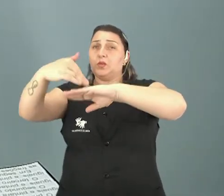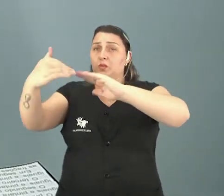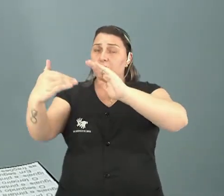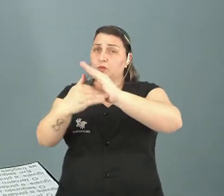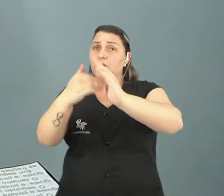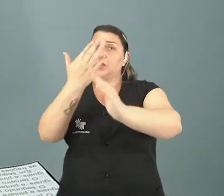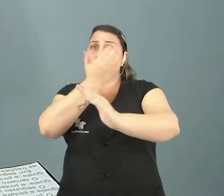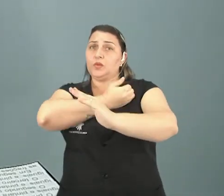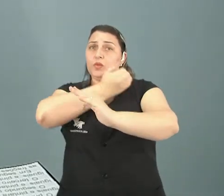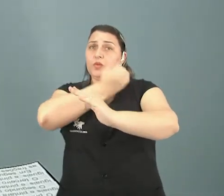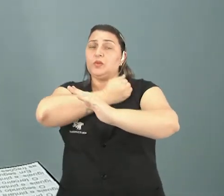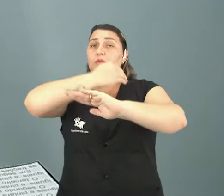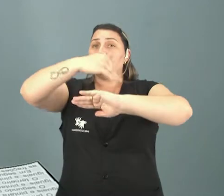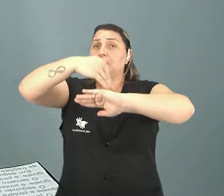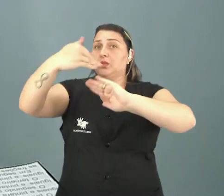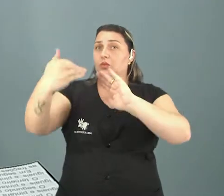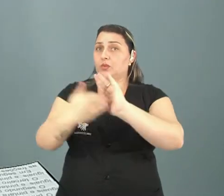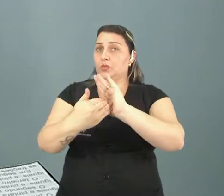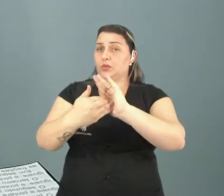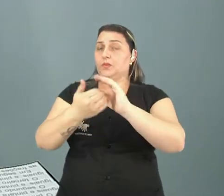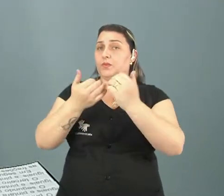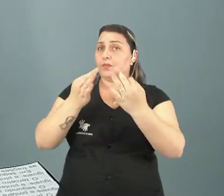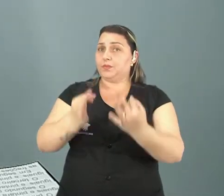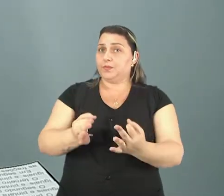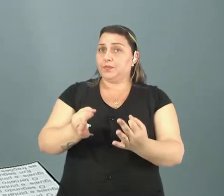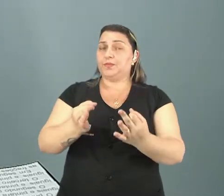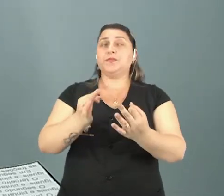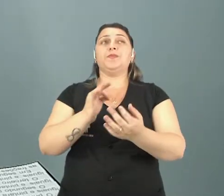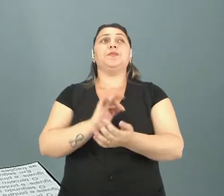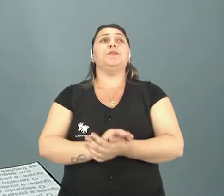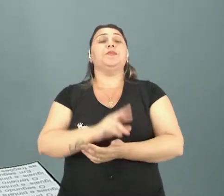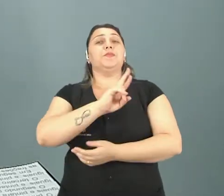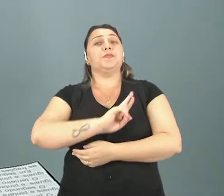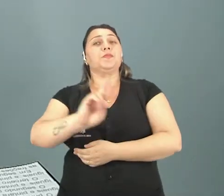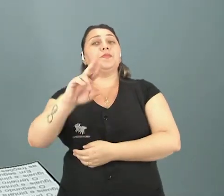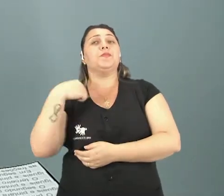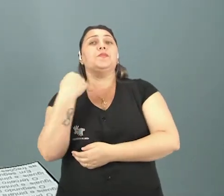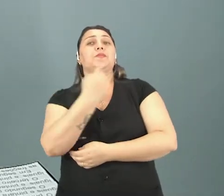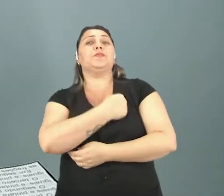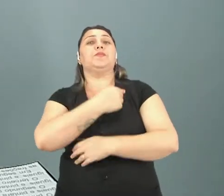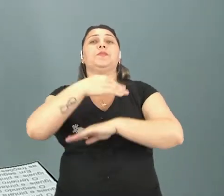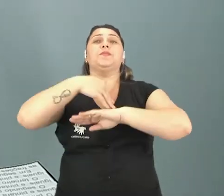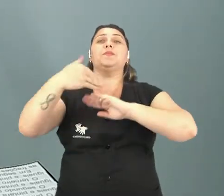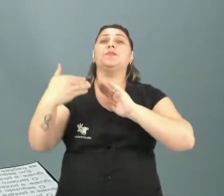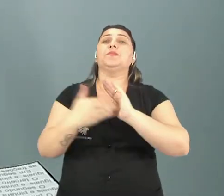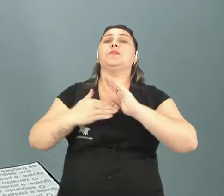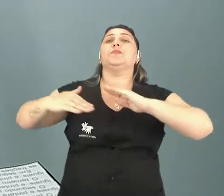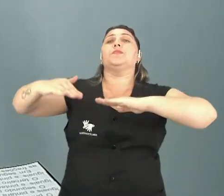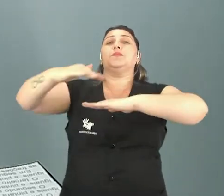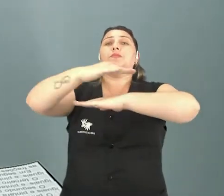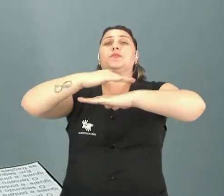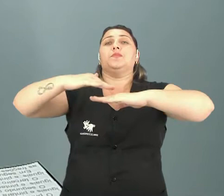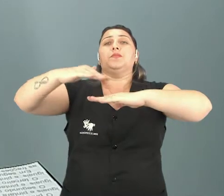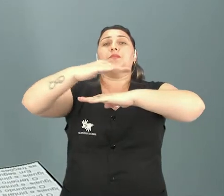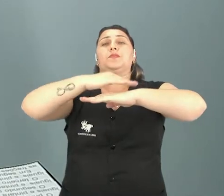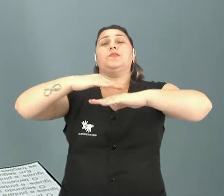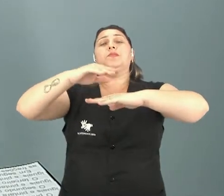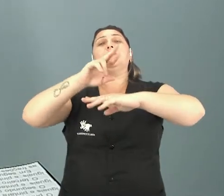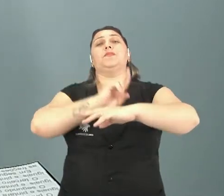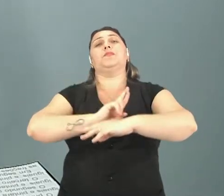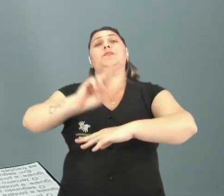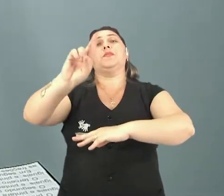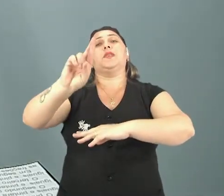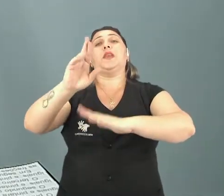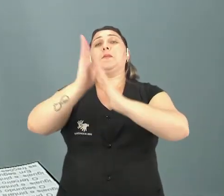fica embaixo chama-se denominador. Então, ele representa o nosso todo. Em cima fica o numerador, que representa